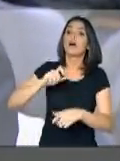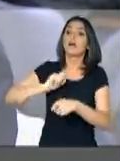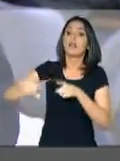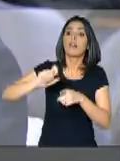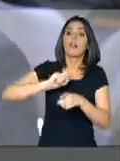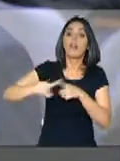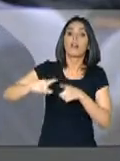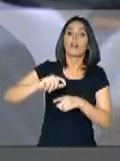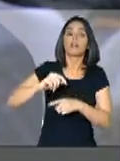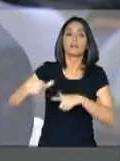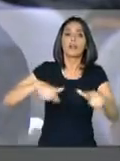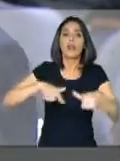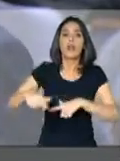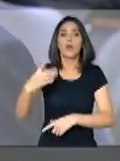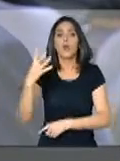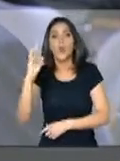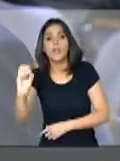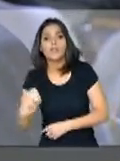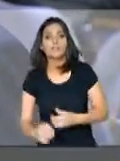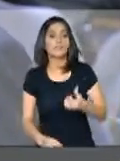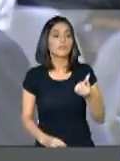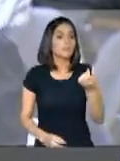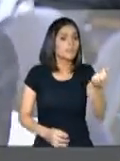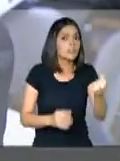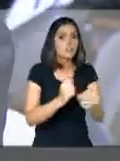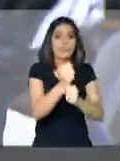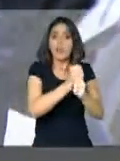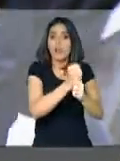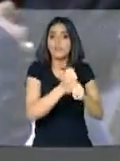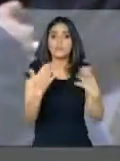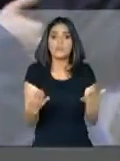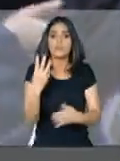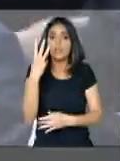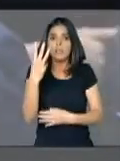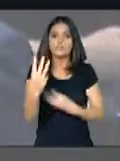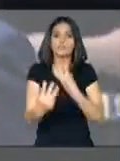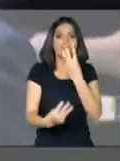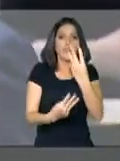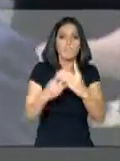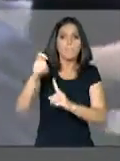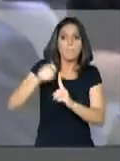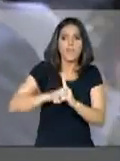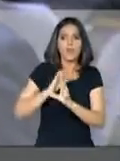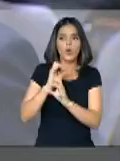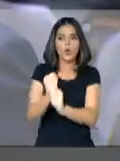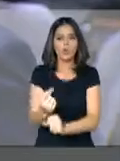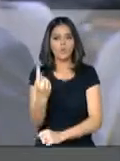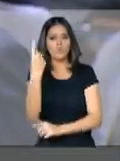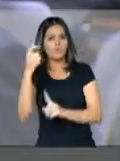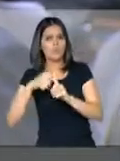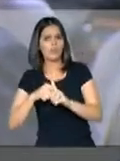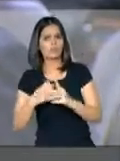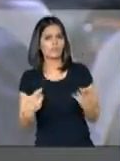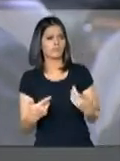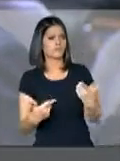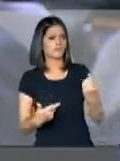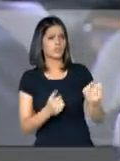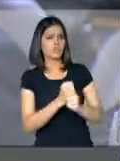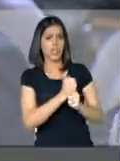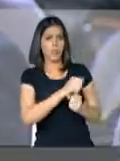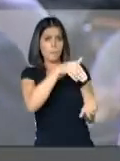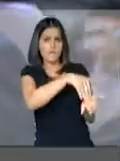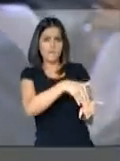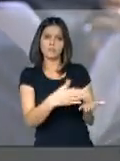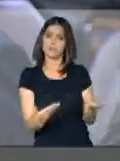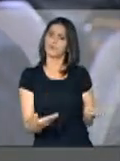por 40, 50, 60 anos para atingir o tempo. Ou seja, a cada 3 meses para fazer 1 mês, eu não estou mais falando de 20 anos no mínimo.